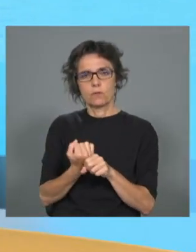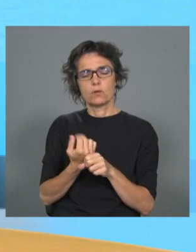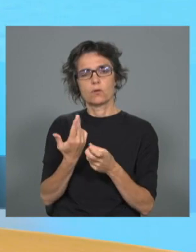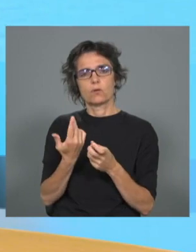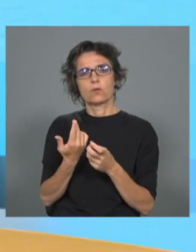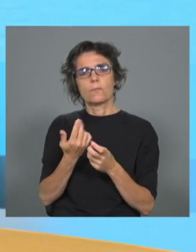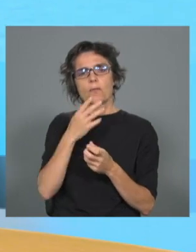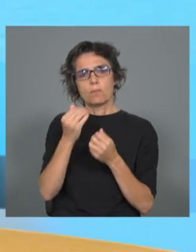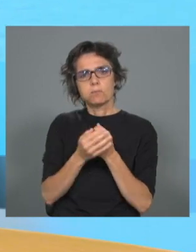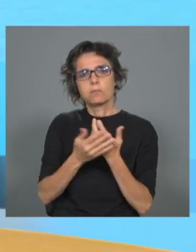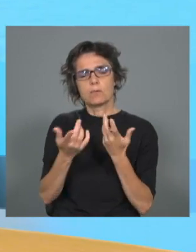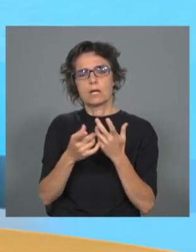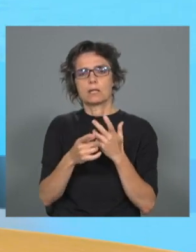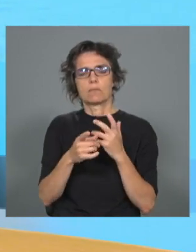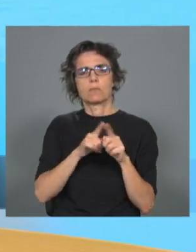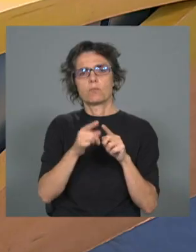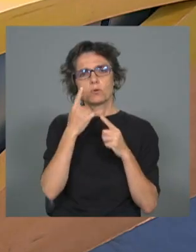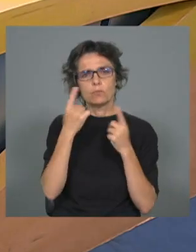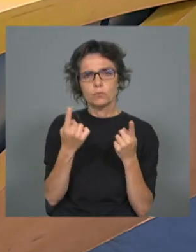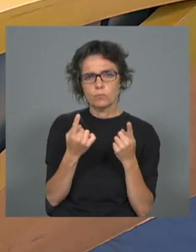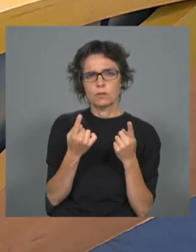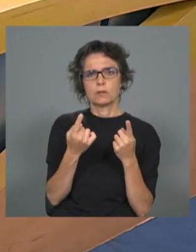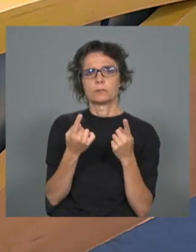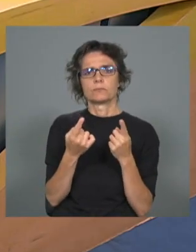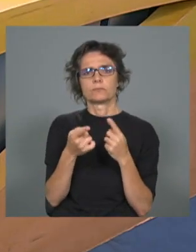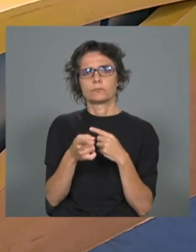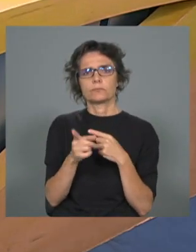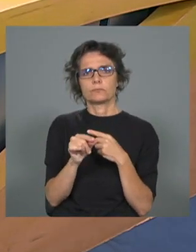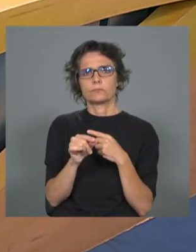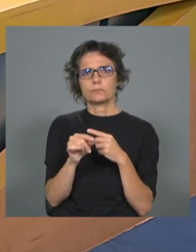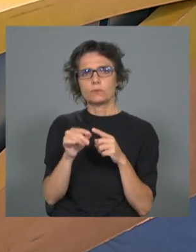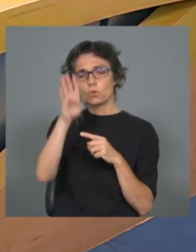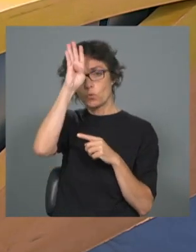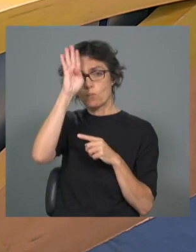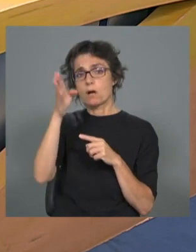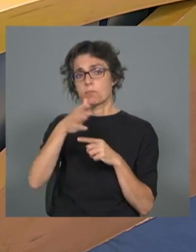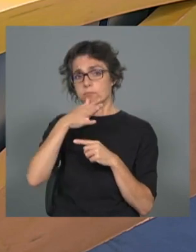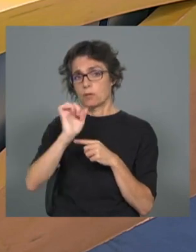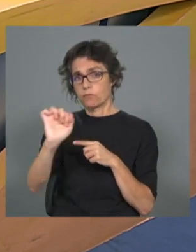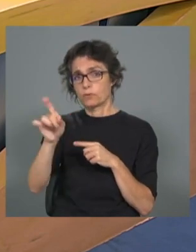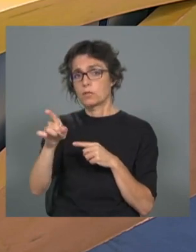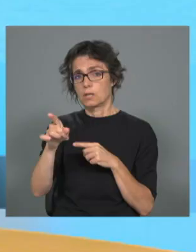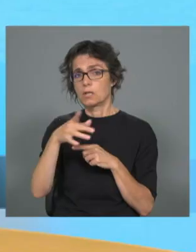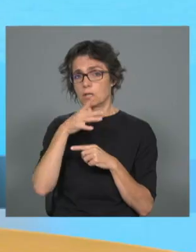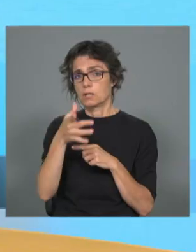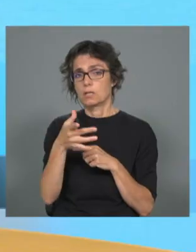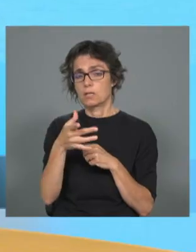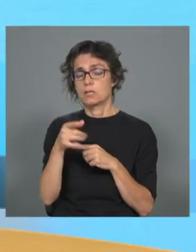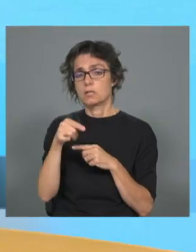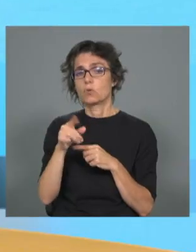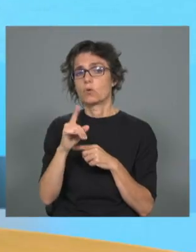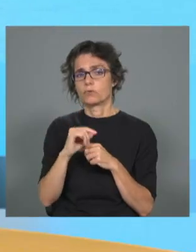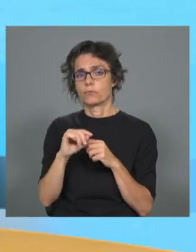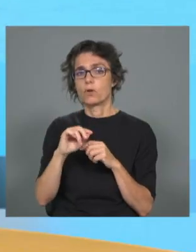e a questão das políticas públicas. Aqui o Papa, na sua mensagem, diz que hoje a sociedade